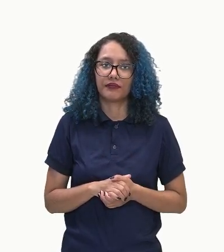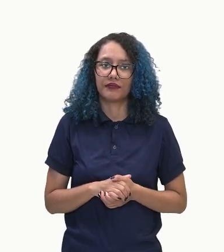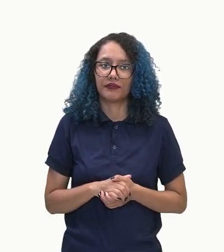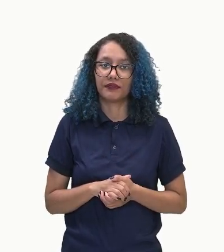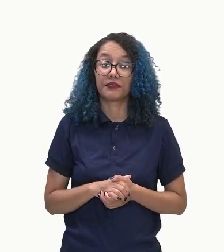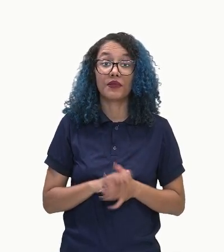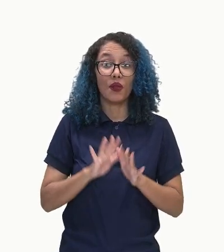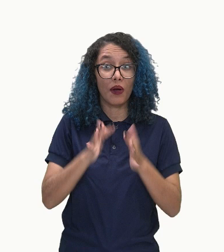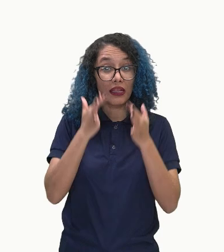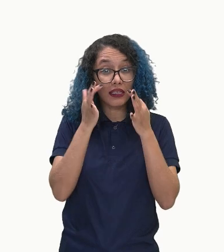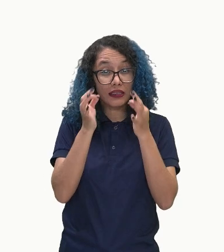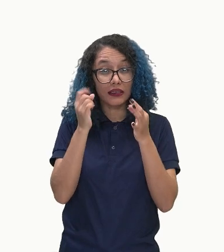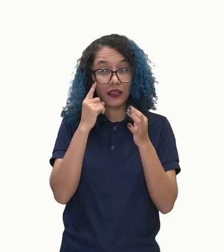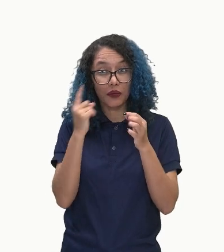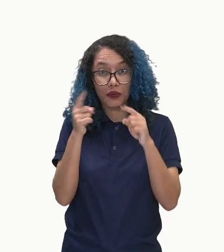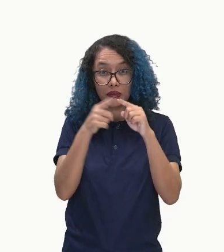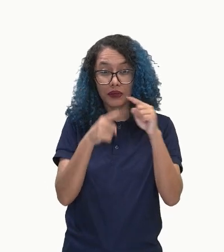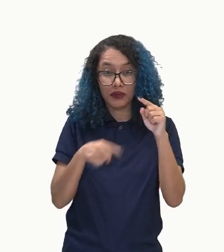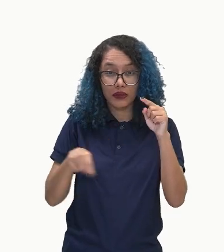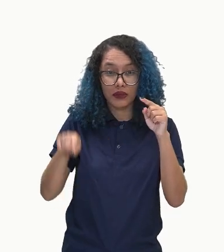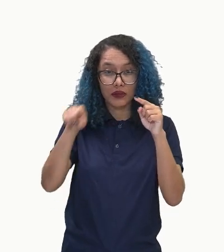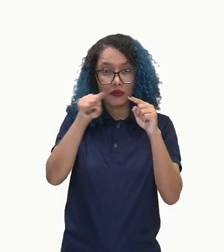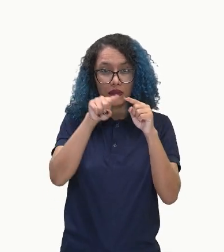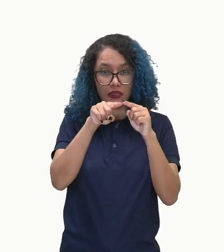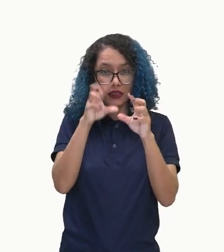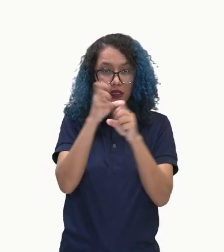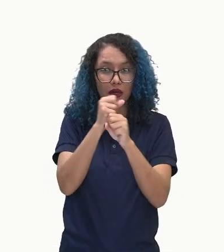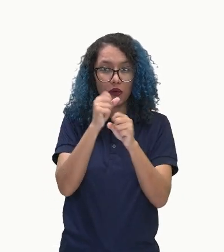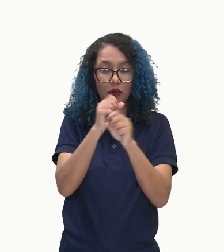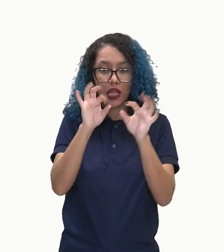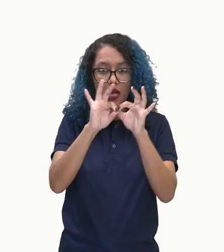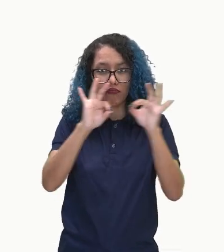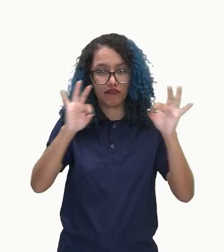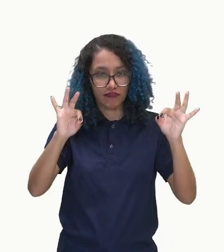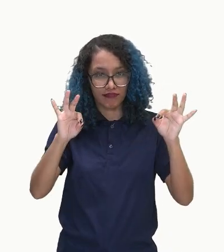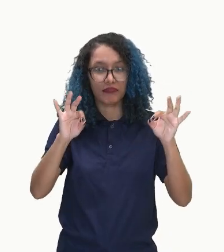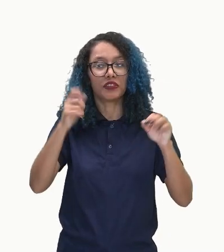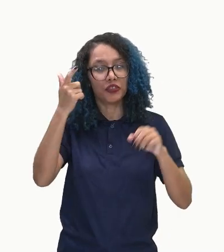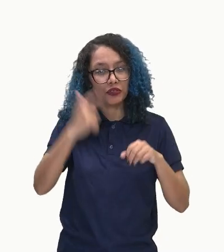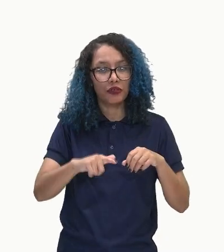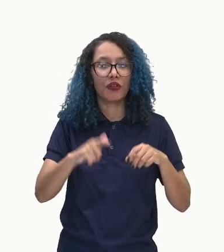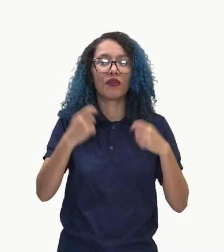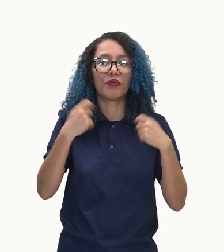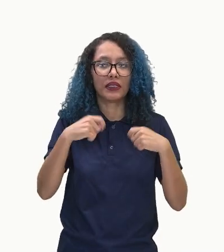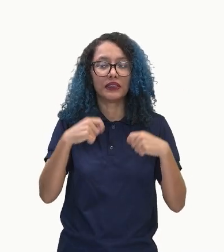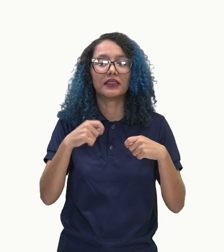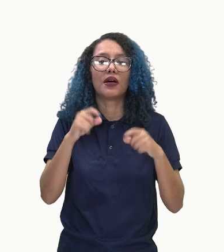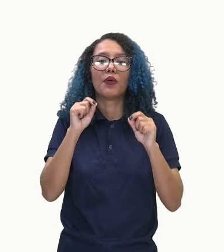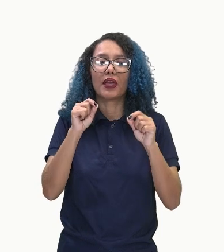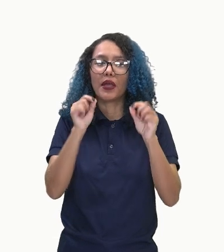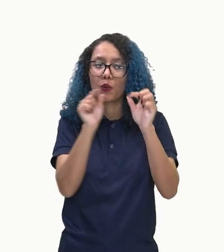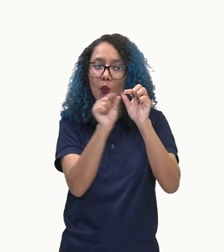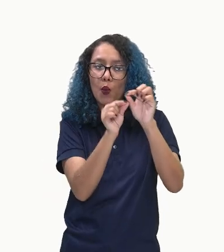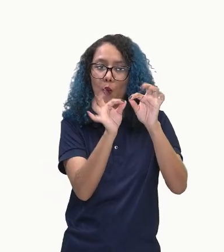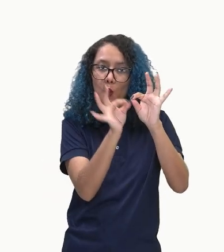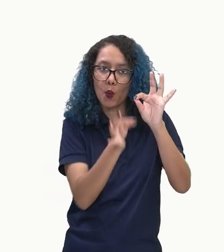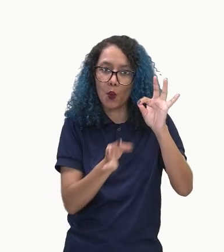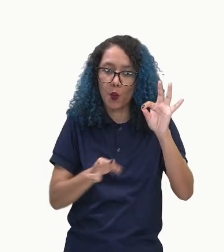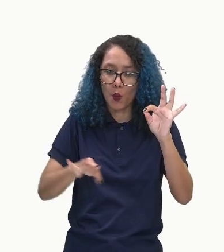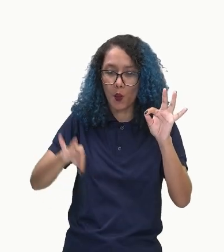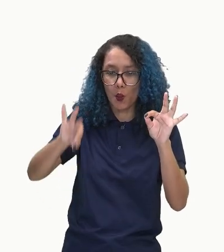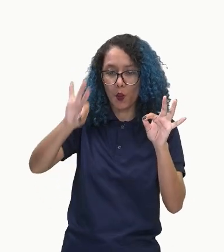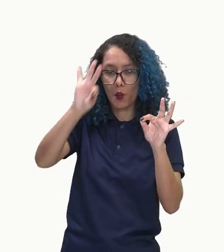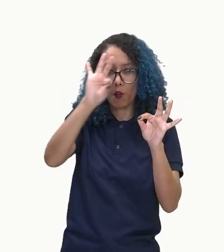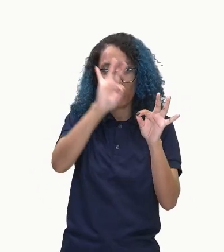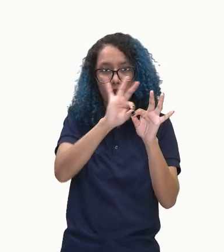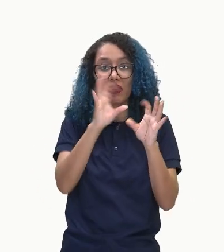Considere a circunferência a seguir e calcule a sua medida. Novamente, ele quer que a gente calcule essa linha, essa medida desta linha aqui.